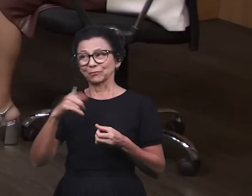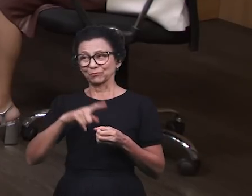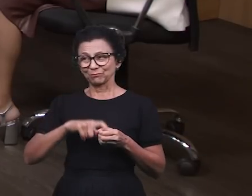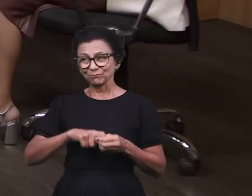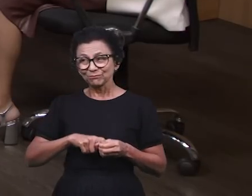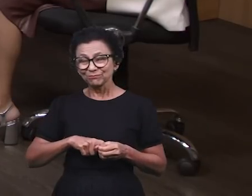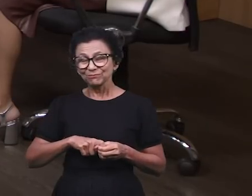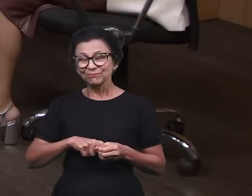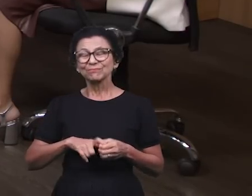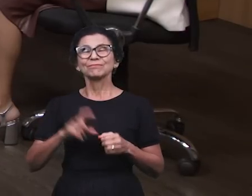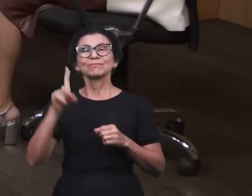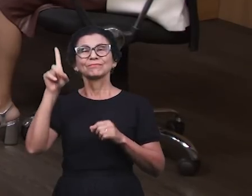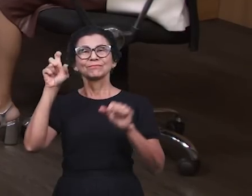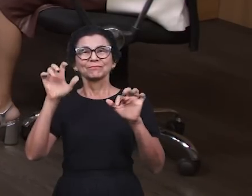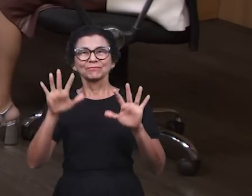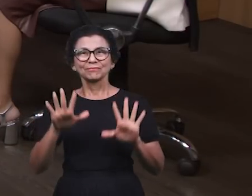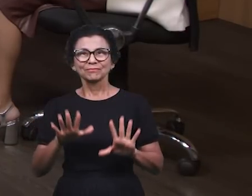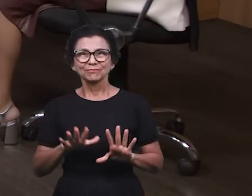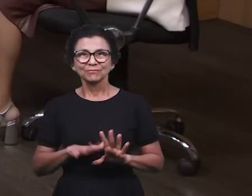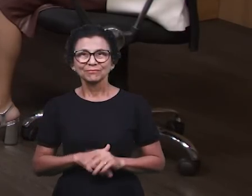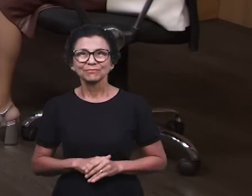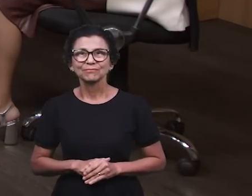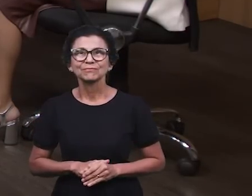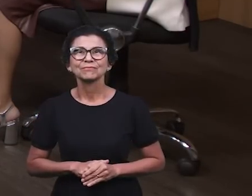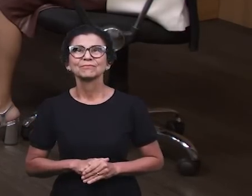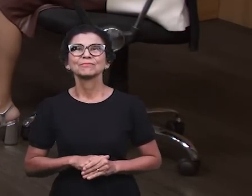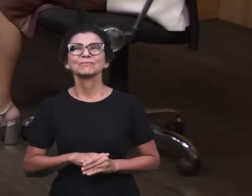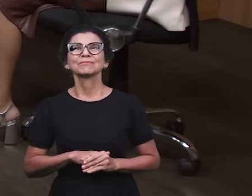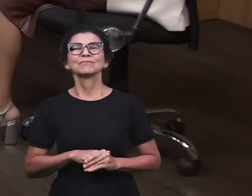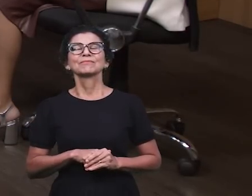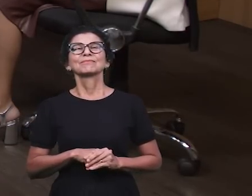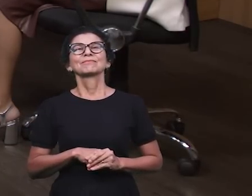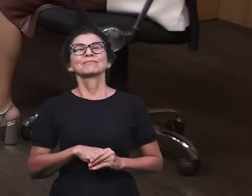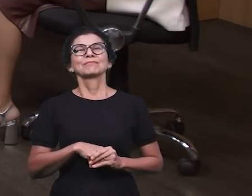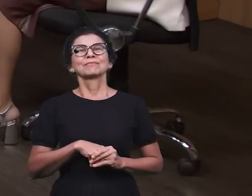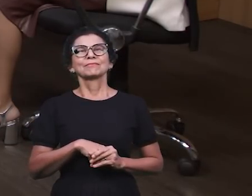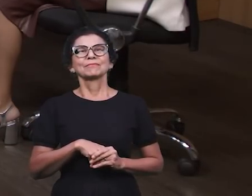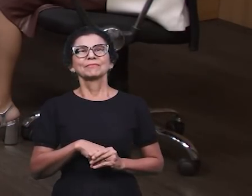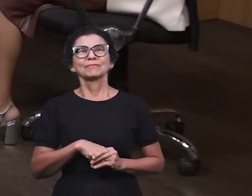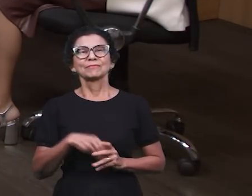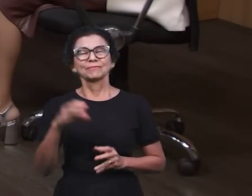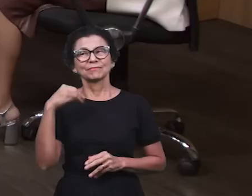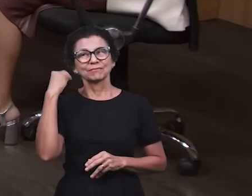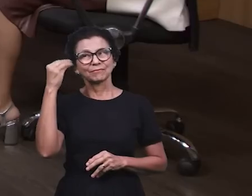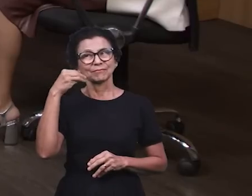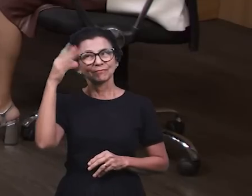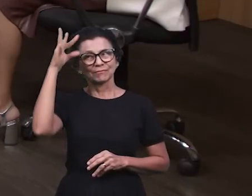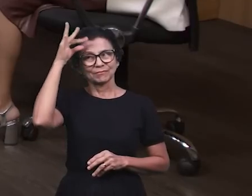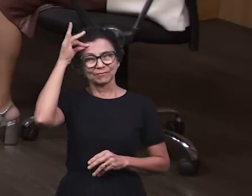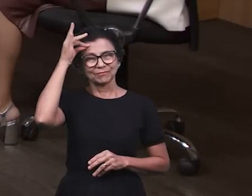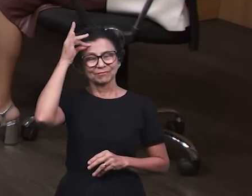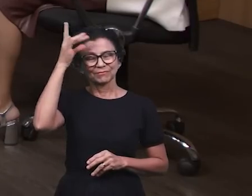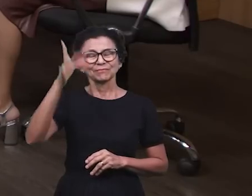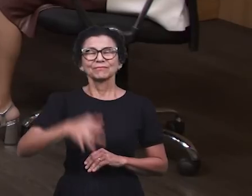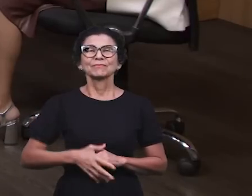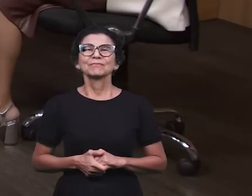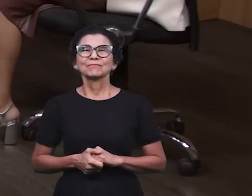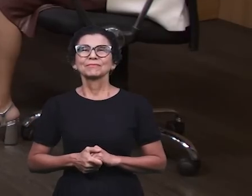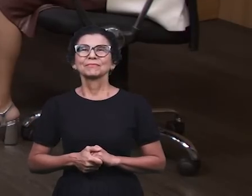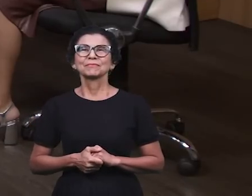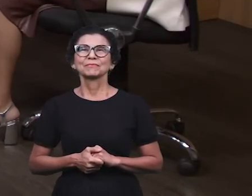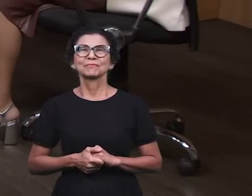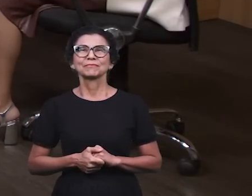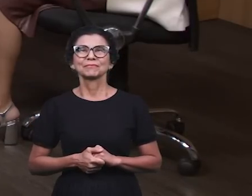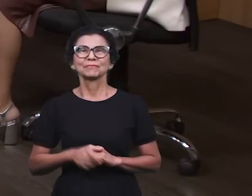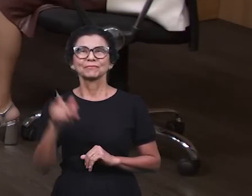conosco. Deus abençoe e guardem isso aqui que vocês aprenderam nessas duas edições do programa, terem uma experiência